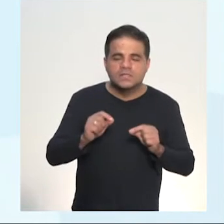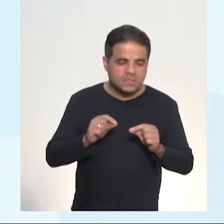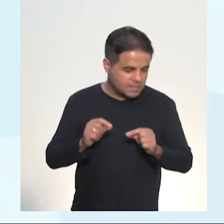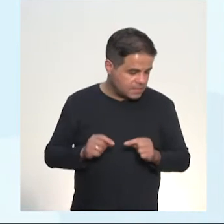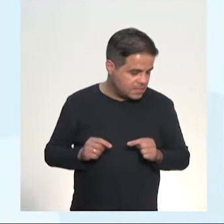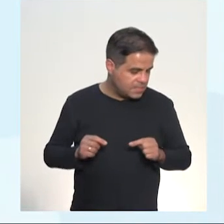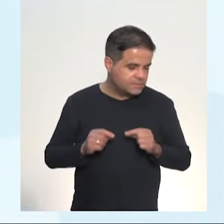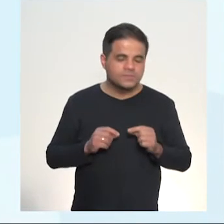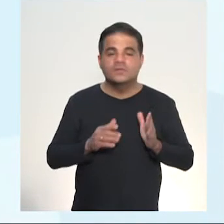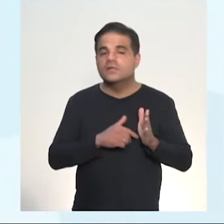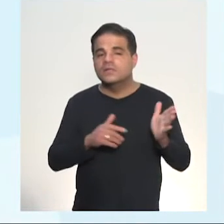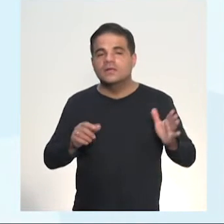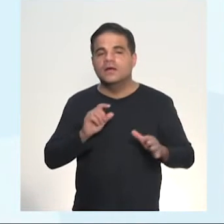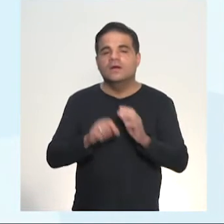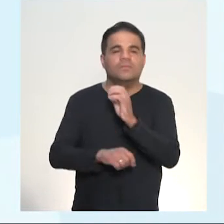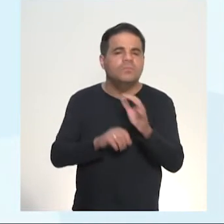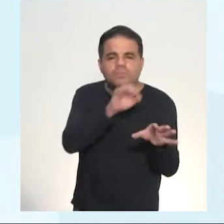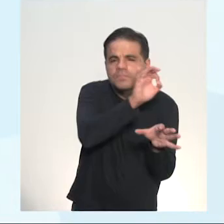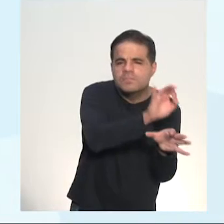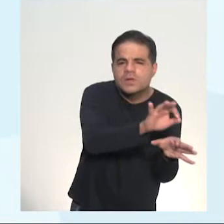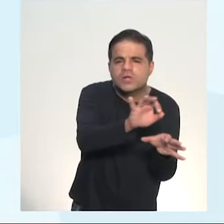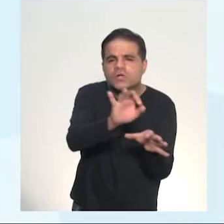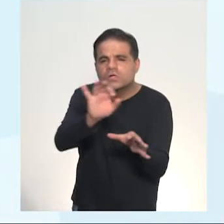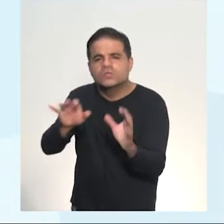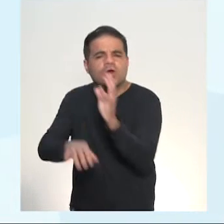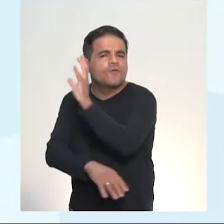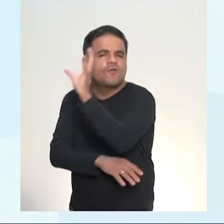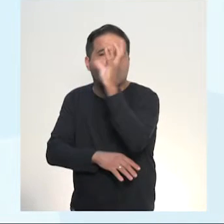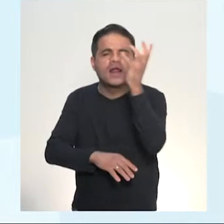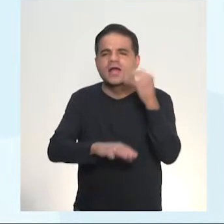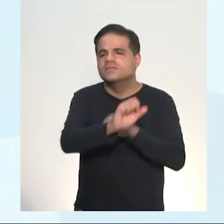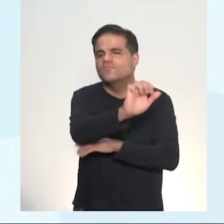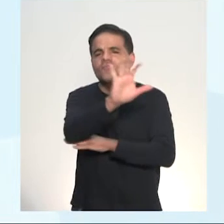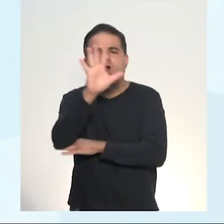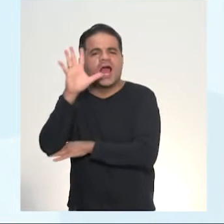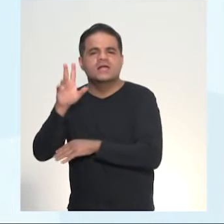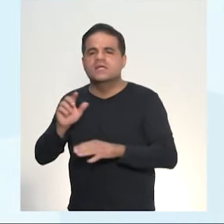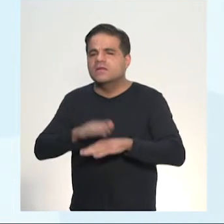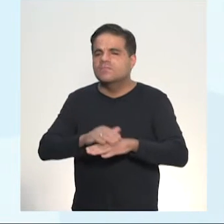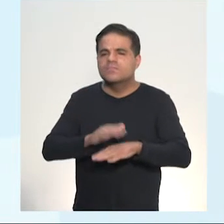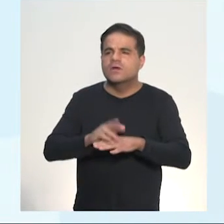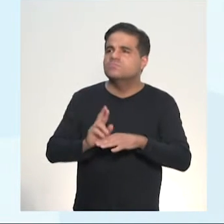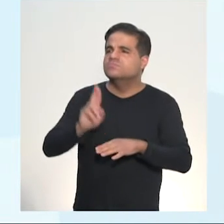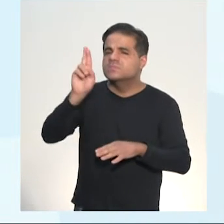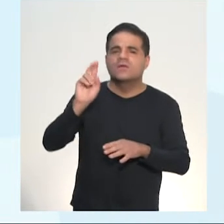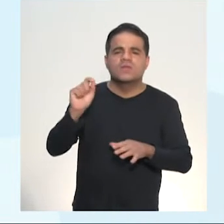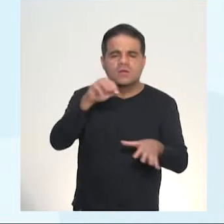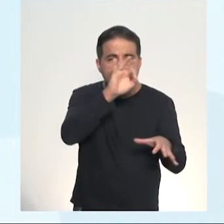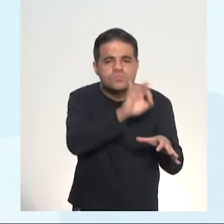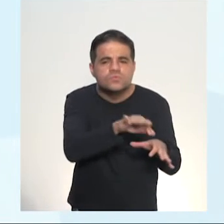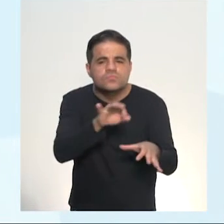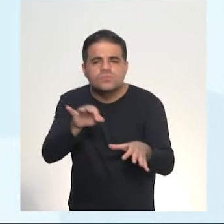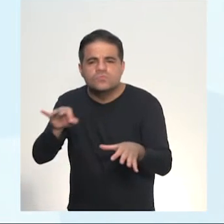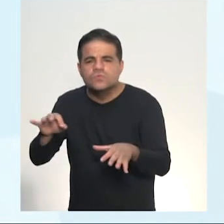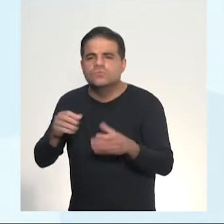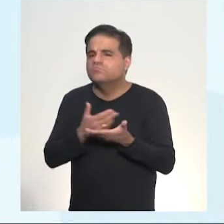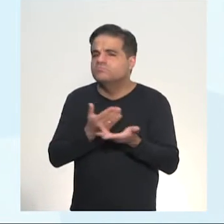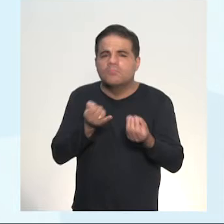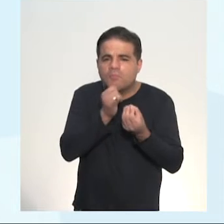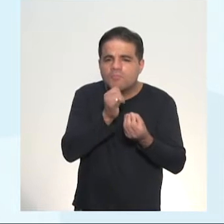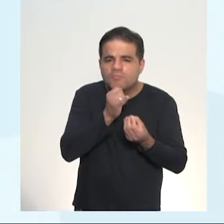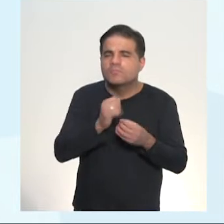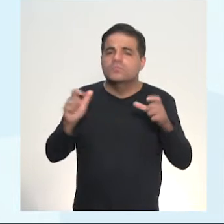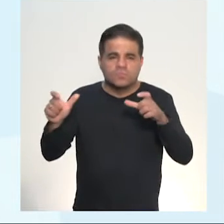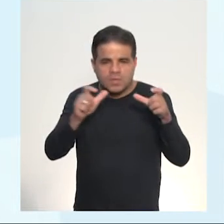plantou as florestas, né? É uma pergunta que a gente deveria fazer. Quem plantou as florestas? Porque a gente sabe que em regiões, por exemplo, as